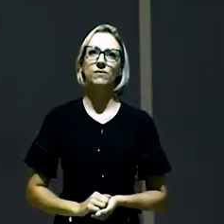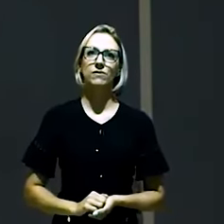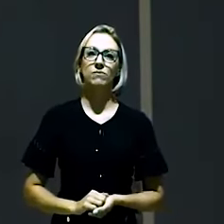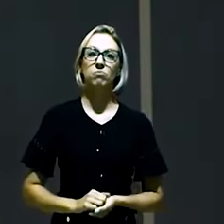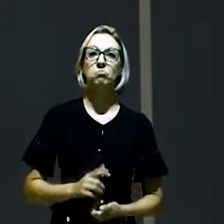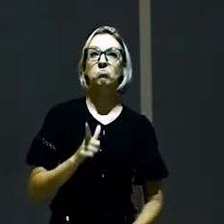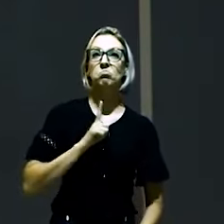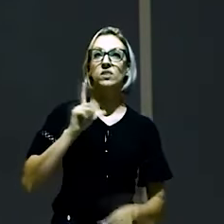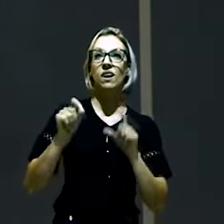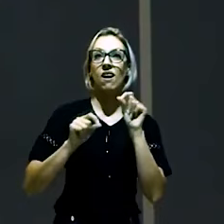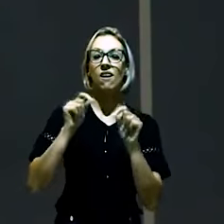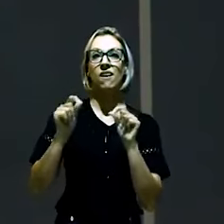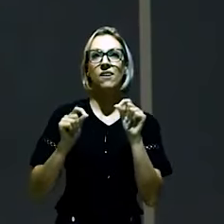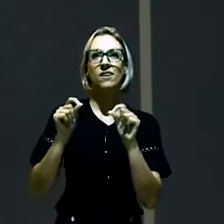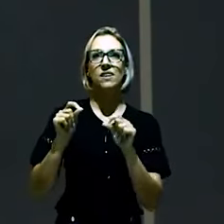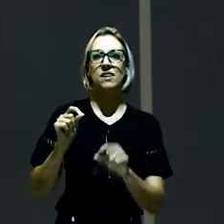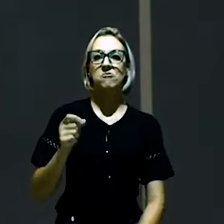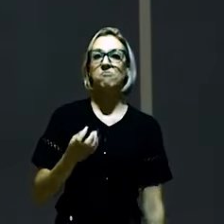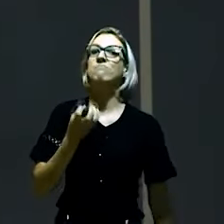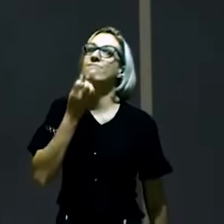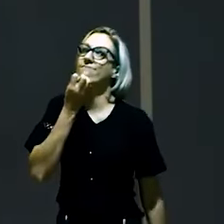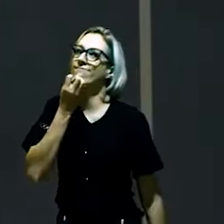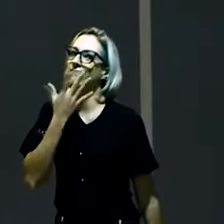que teve do bom e do melhor.